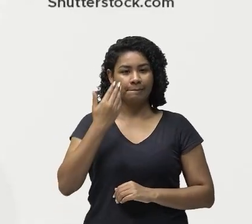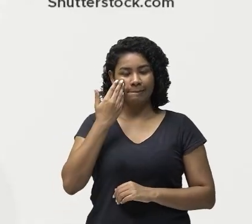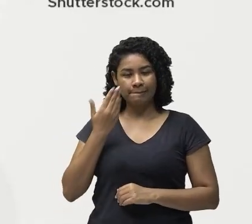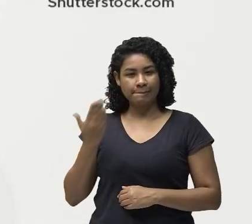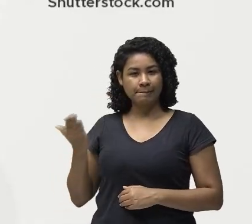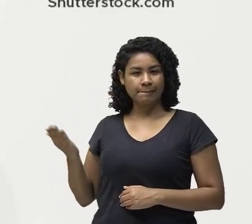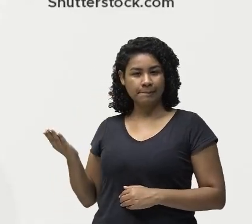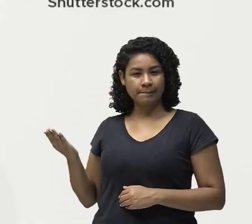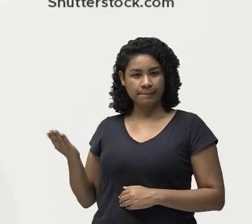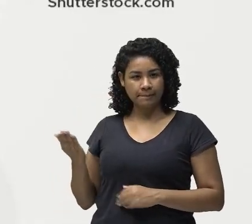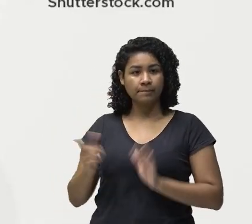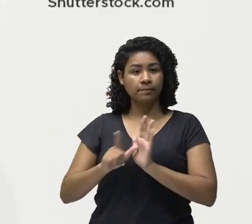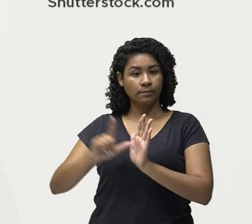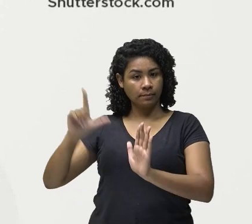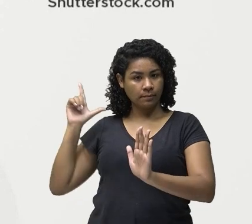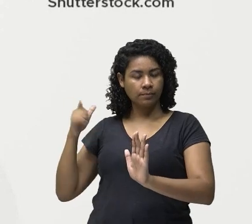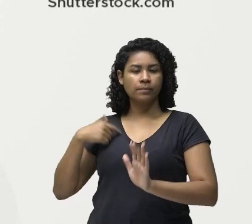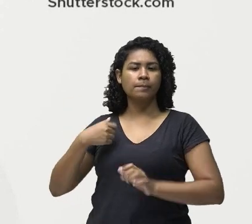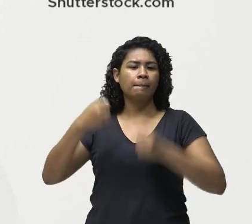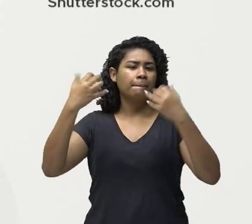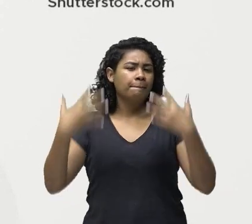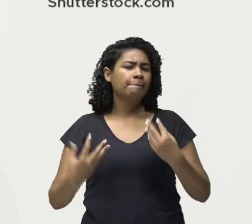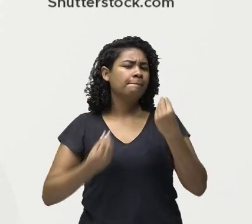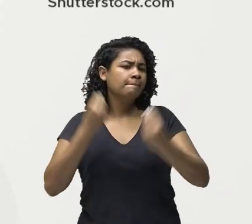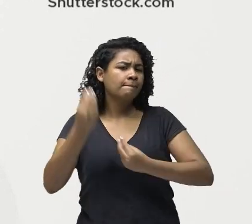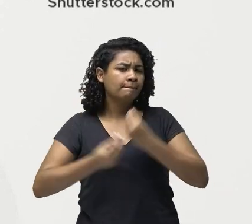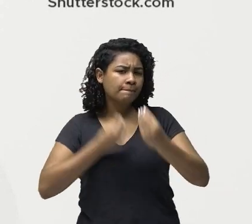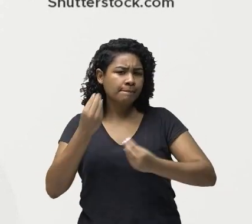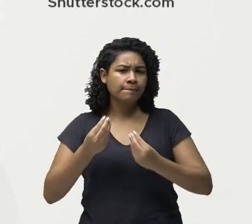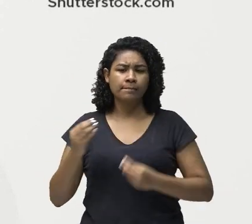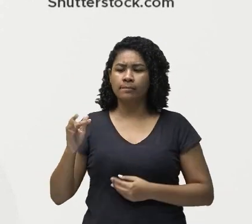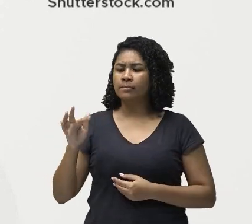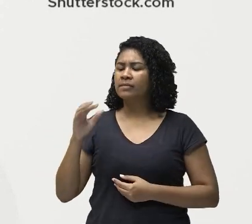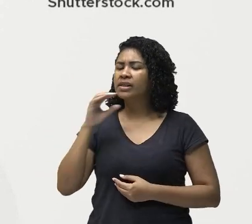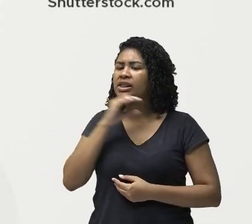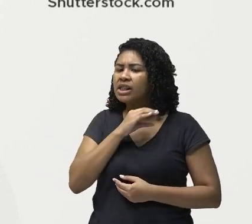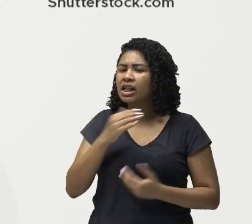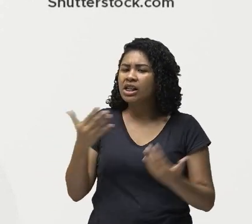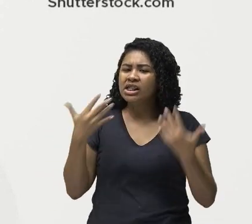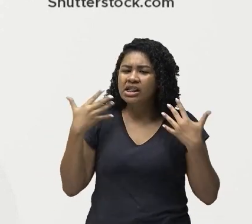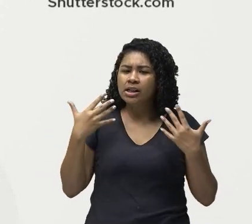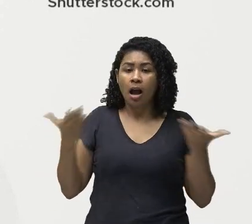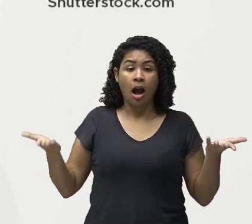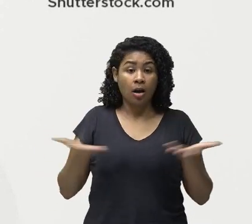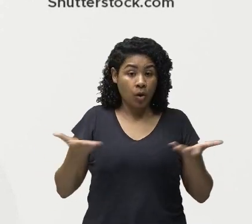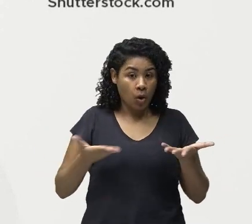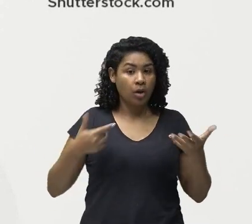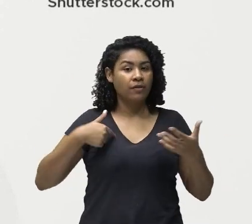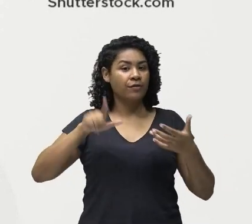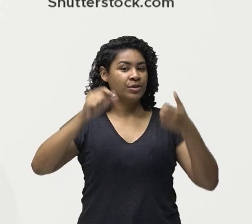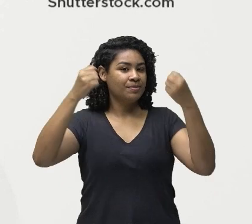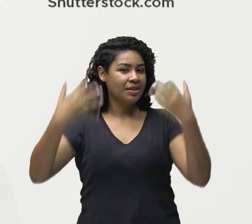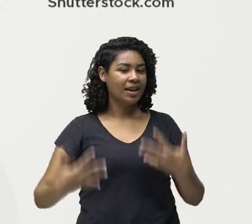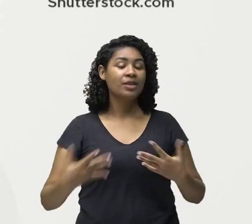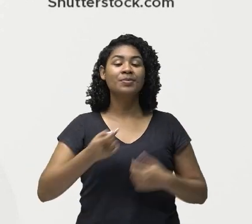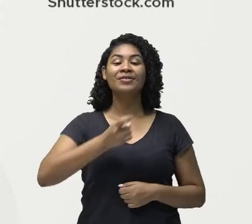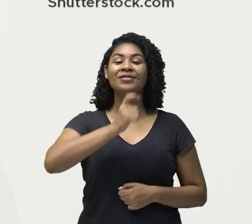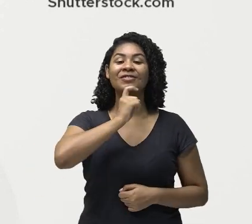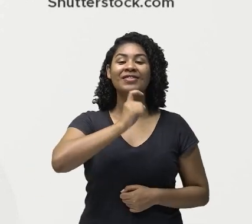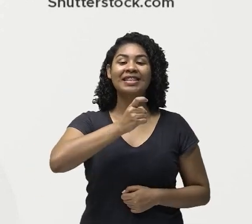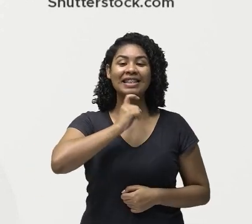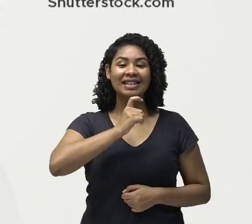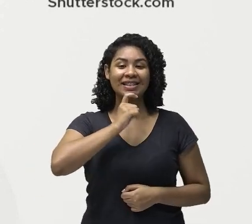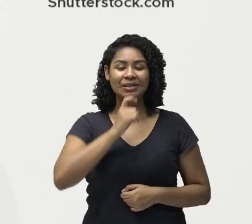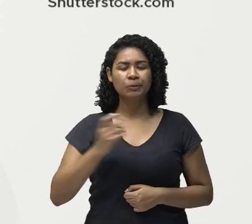analisamos inicialmente a formação da frente quente. Agora, olha aí a formação da frente fria. A gente viu